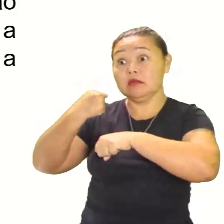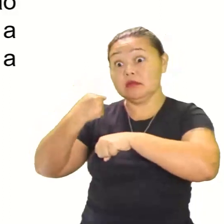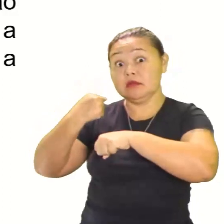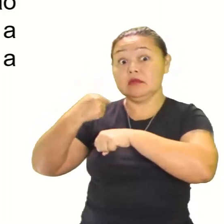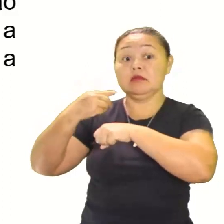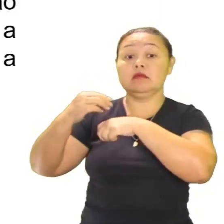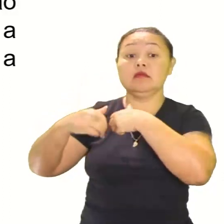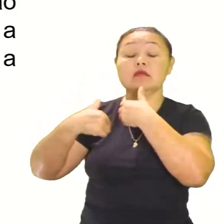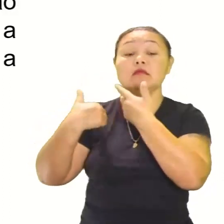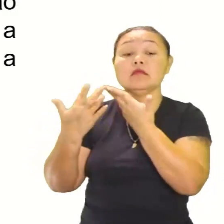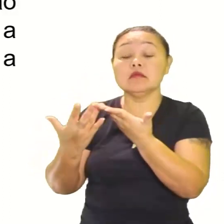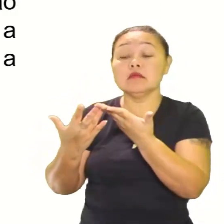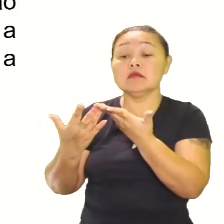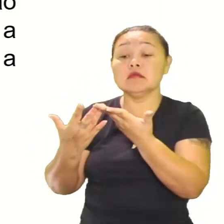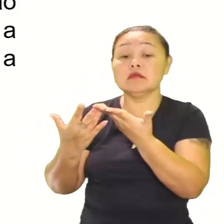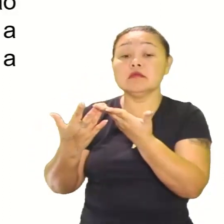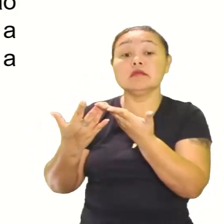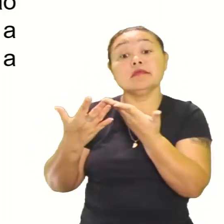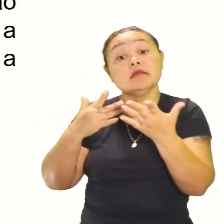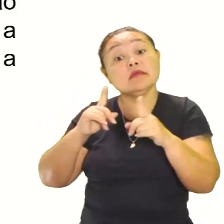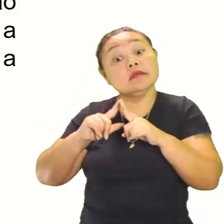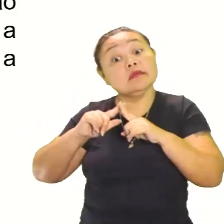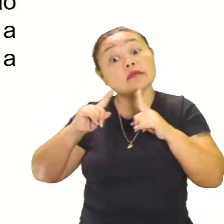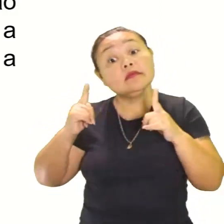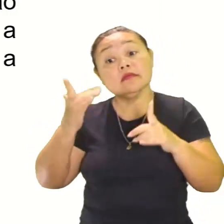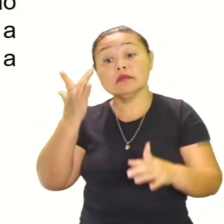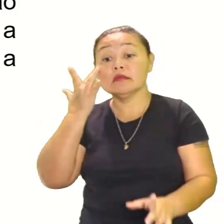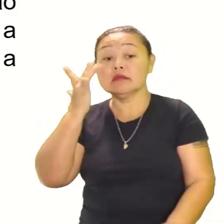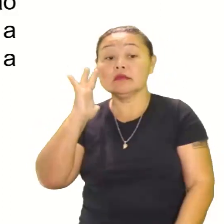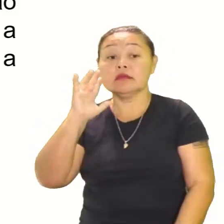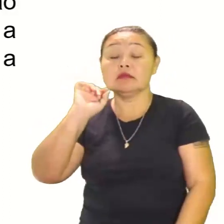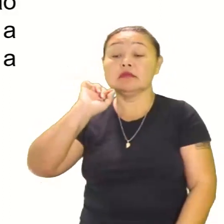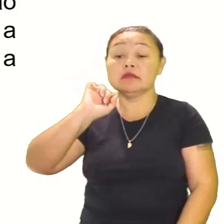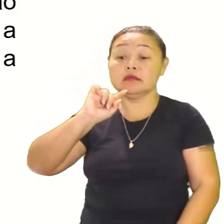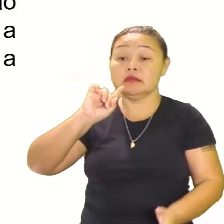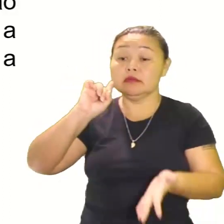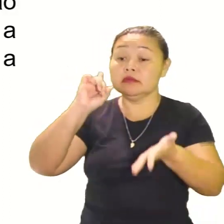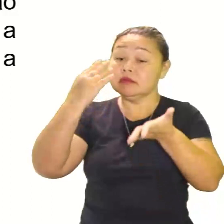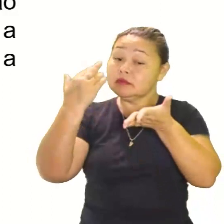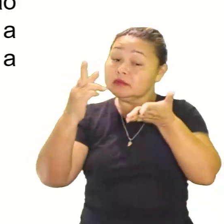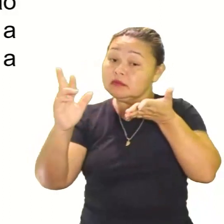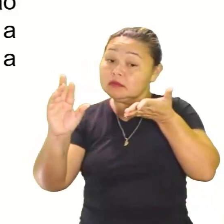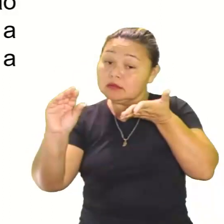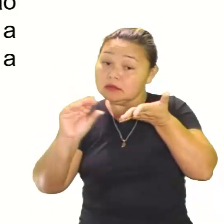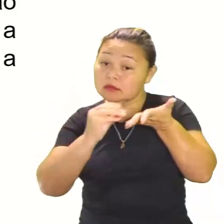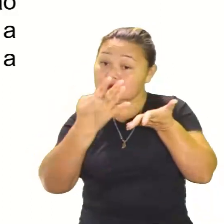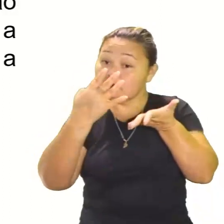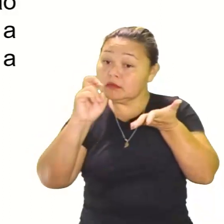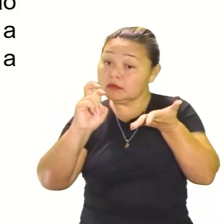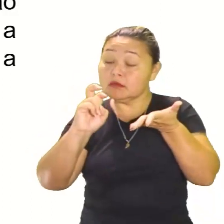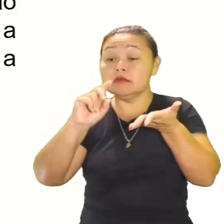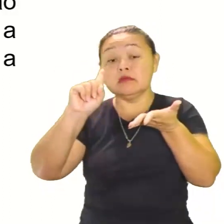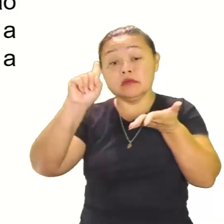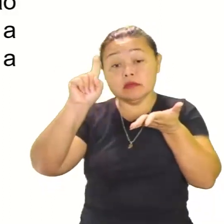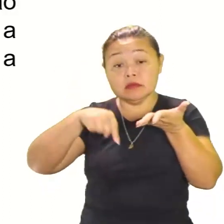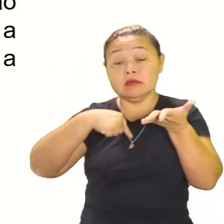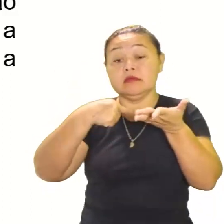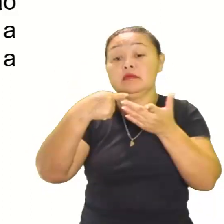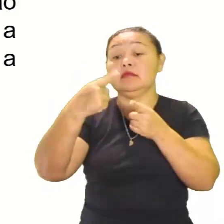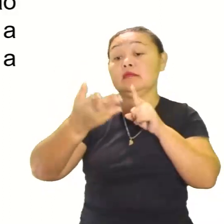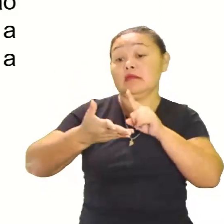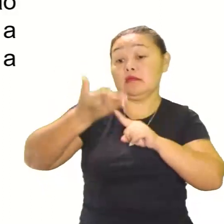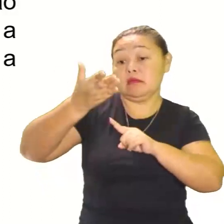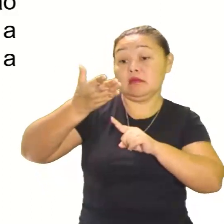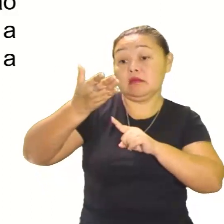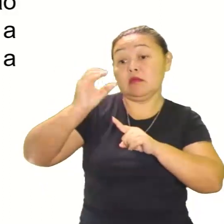ano anterior. No entanto, não sabemos se a diferença de 45 mil foi